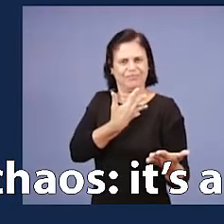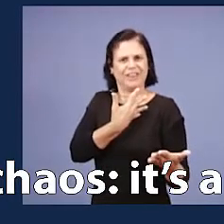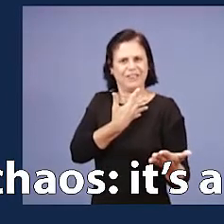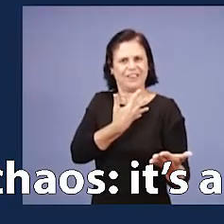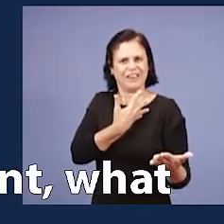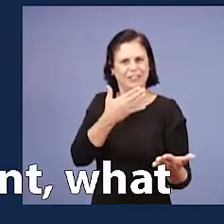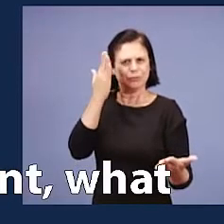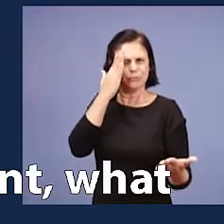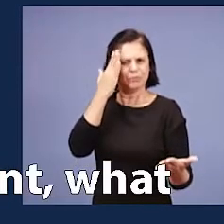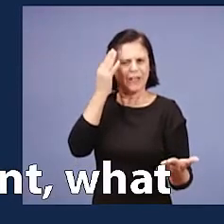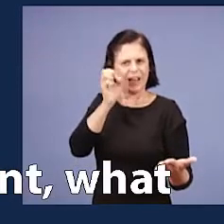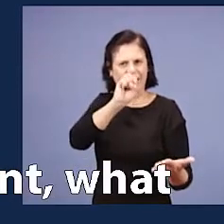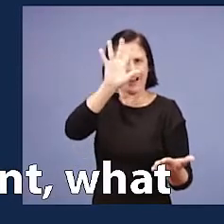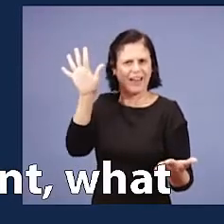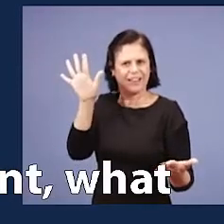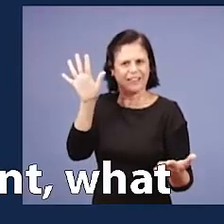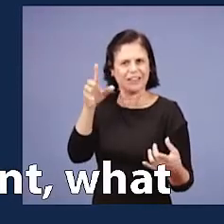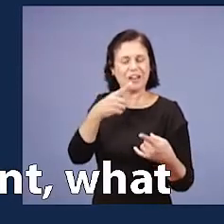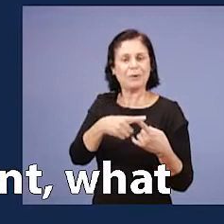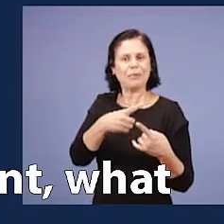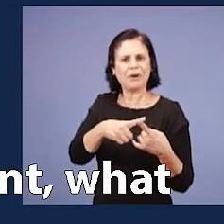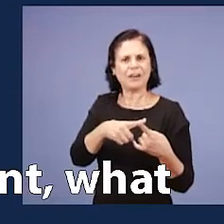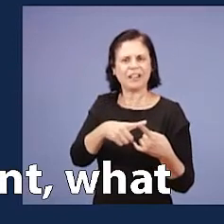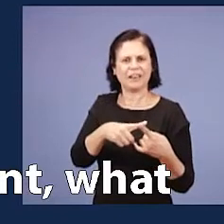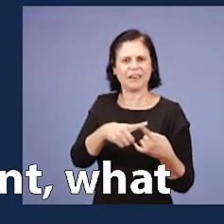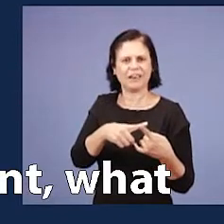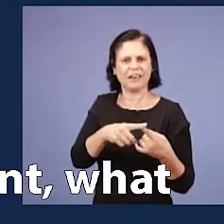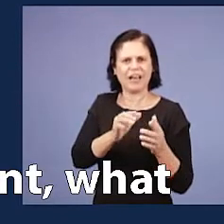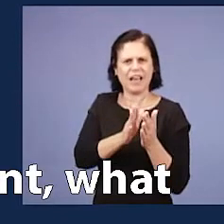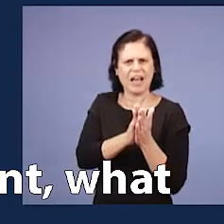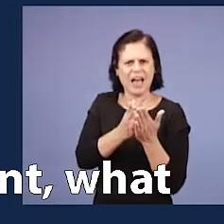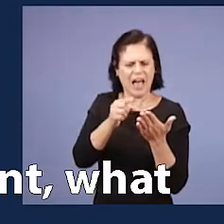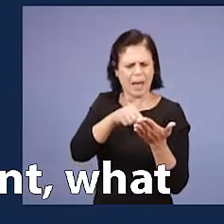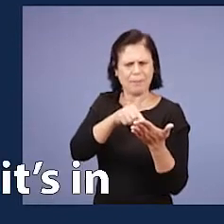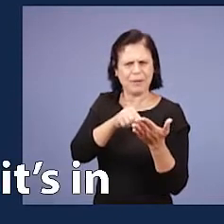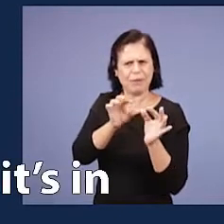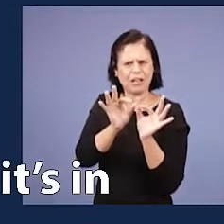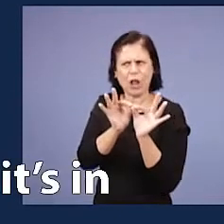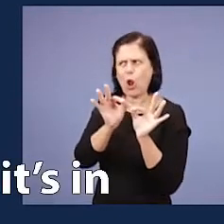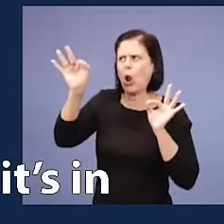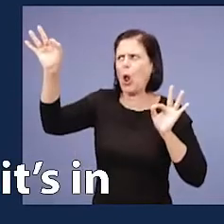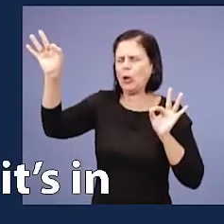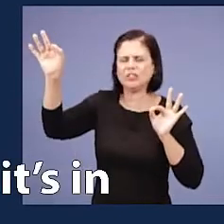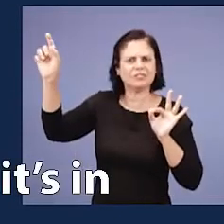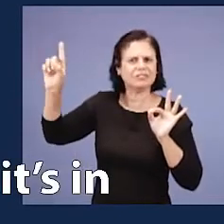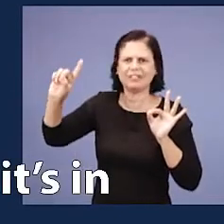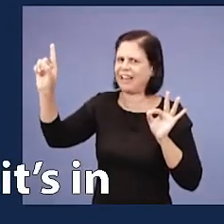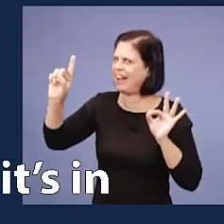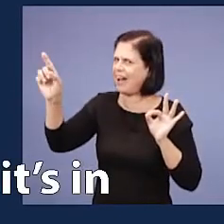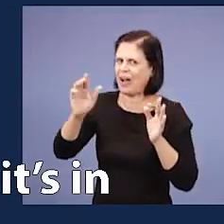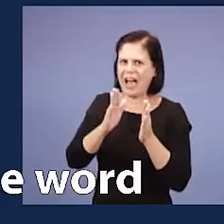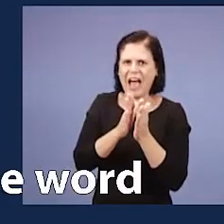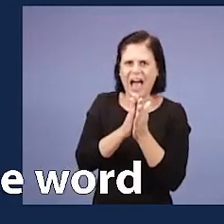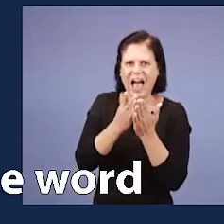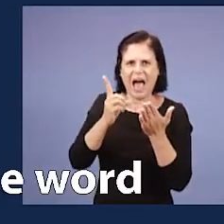é uma palavra que nunca está longe do evento o que está acontecendo a palavra próximo da encostada